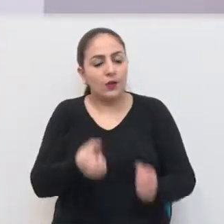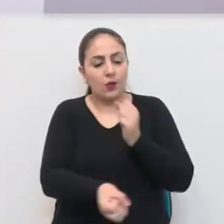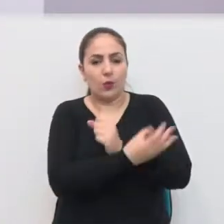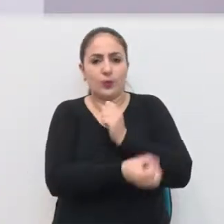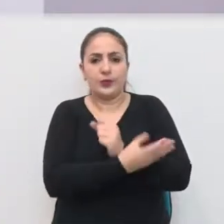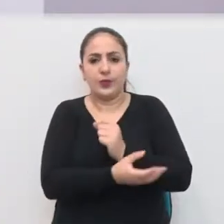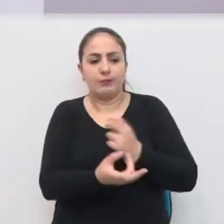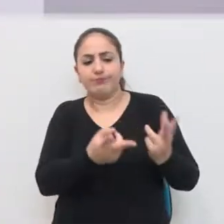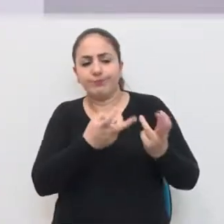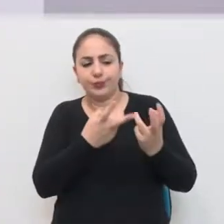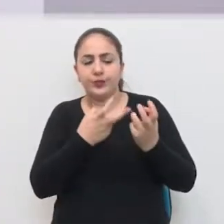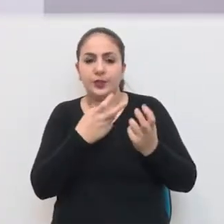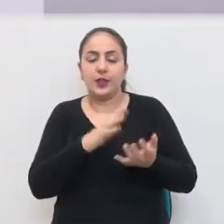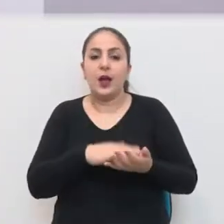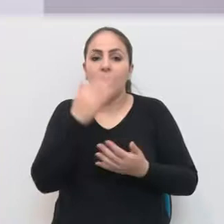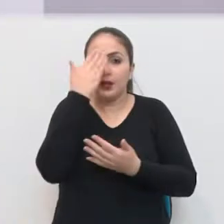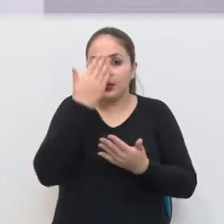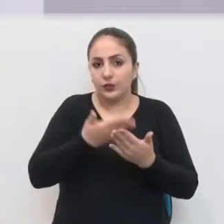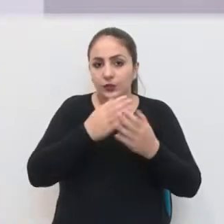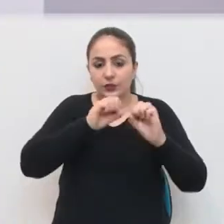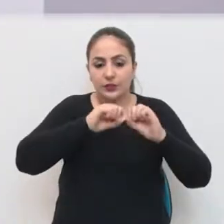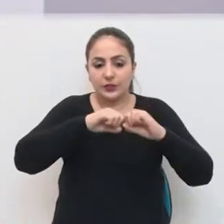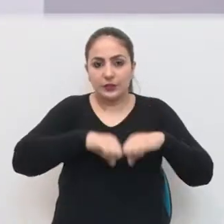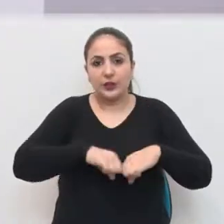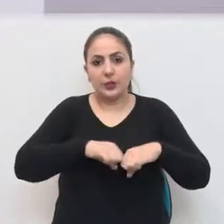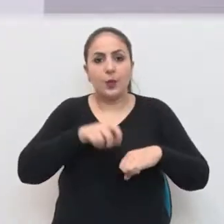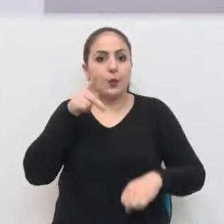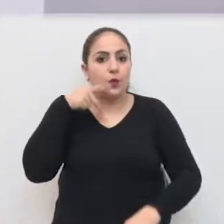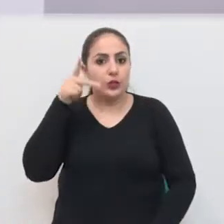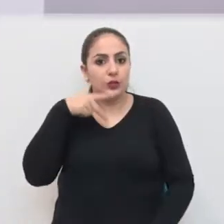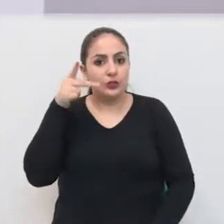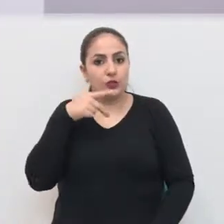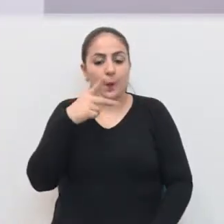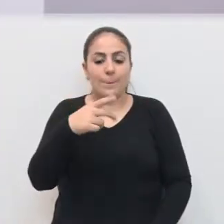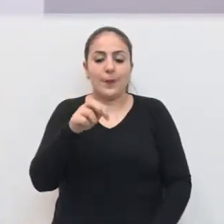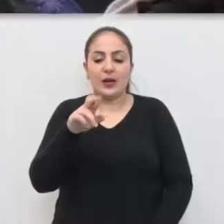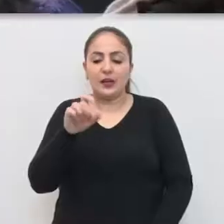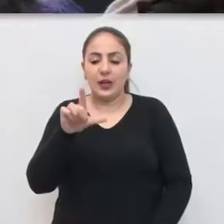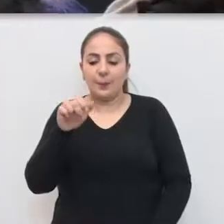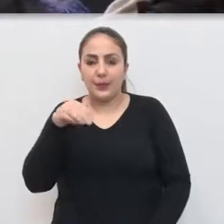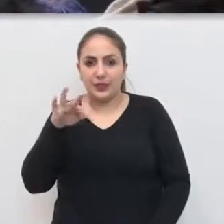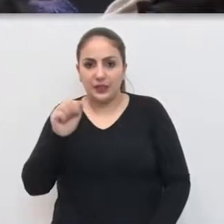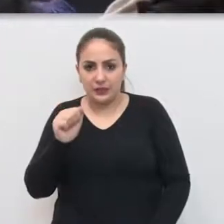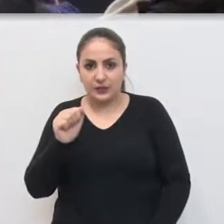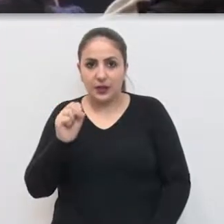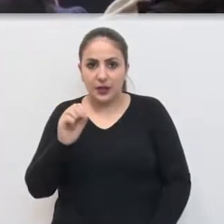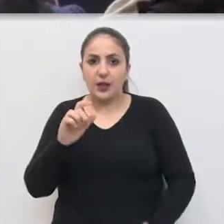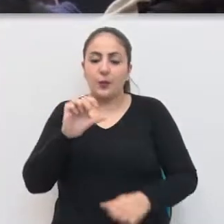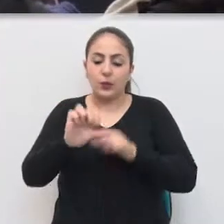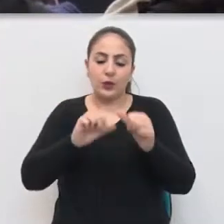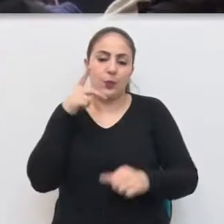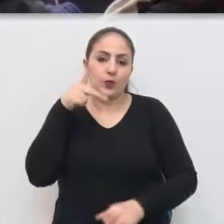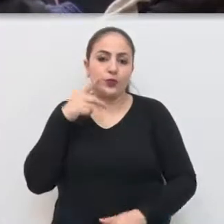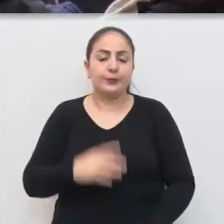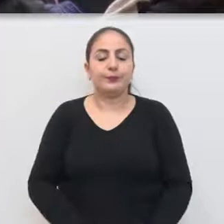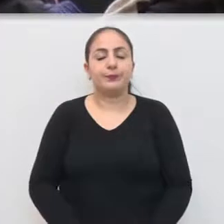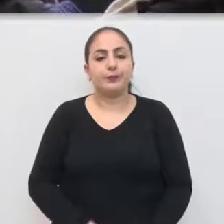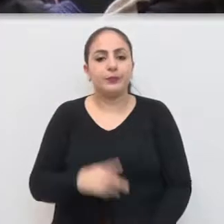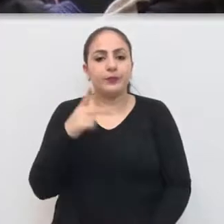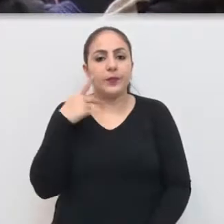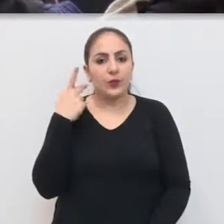perceptível, certa, e é por isso que eu acredito que um sistema político parlamentarista é a solução para nós mudarmos a política. De acordo com Matheus Wesp,